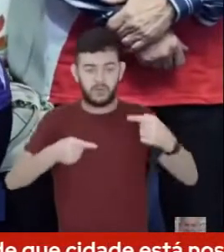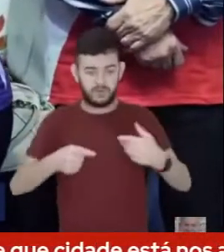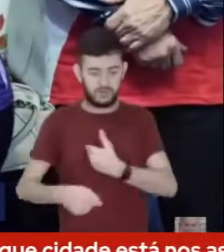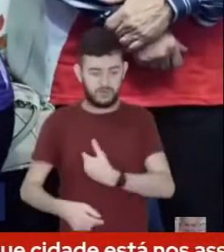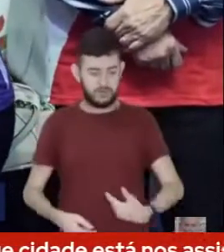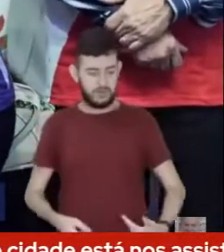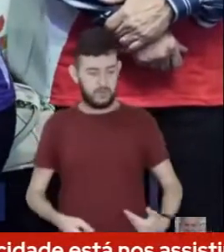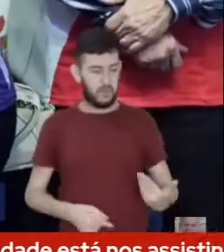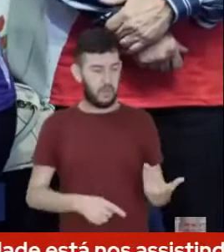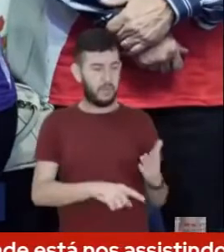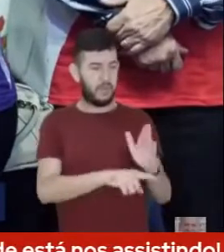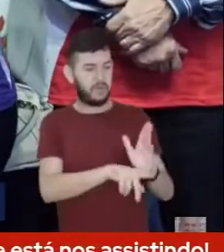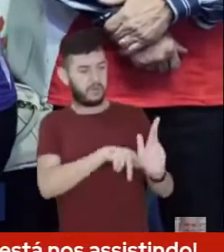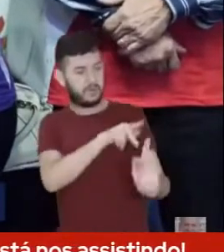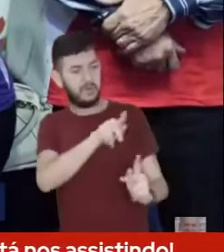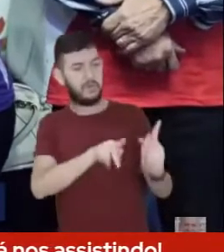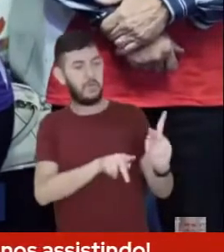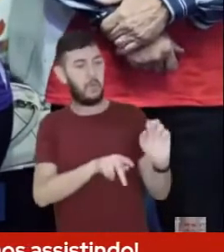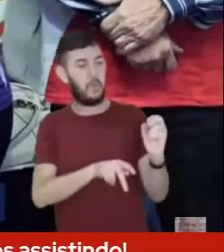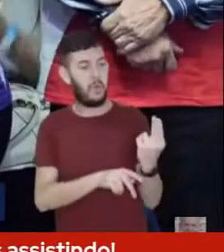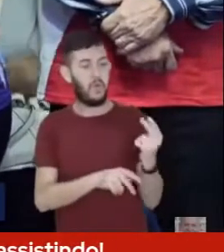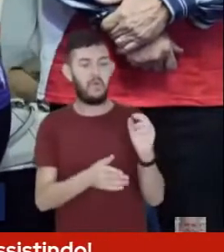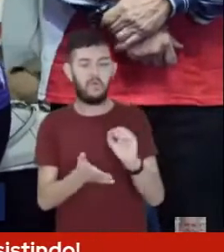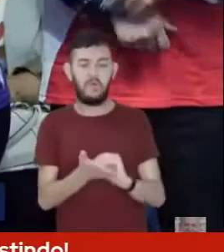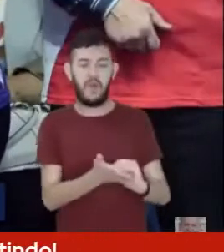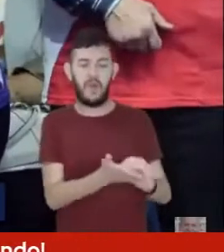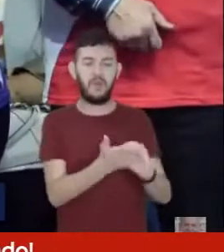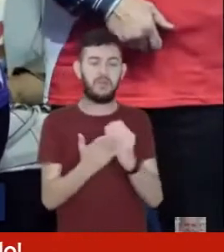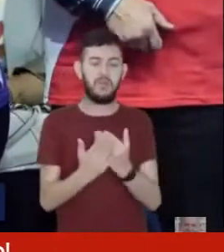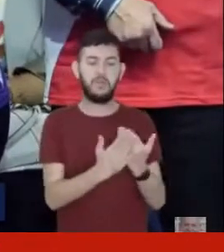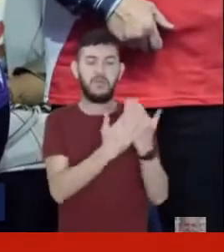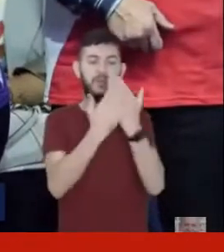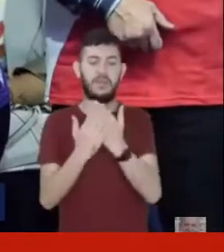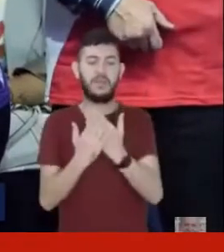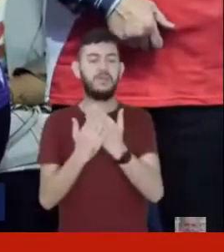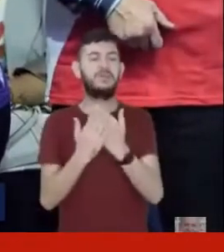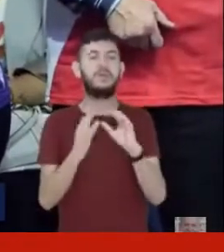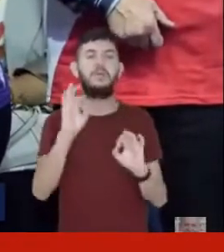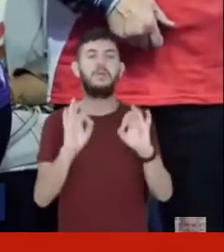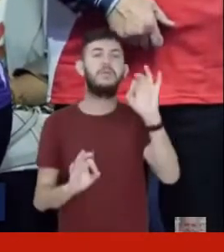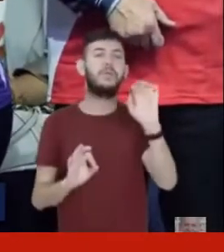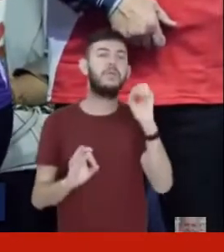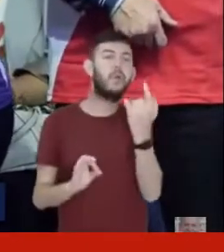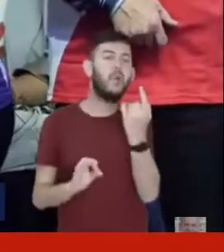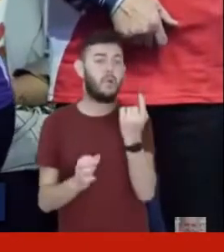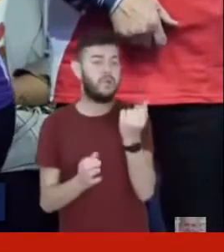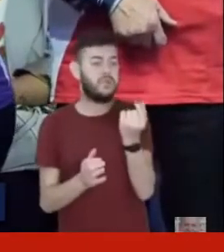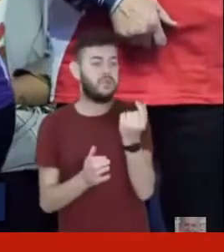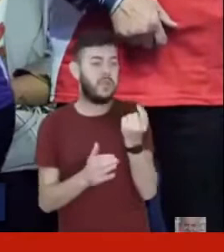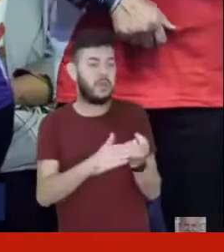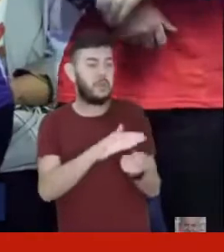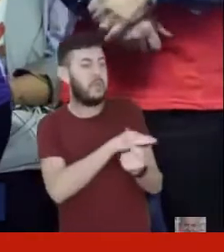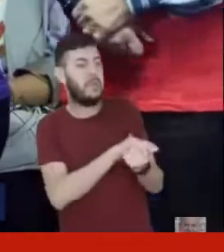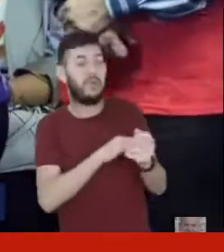falta de recursos. O problema do Brasil já extrapolou